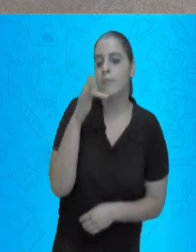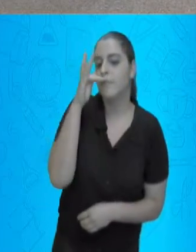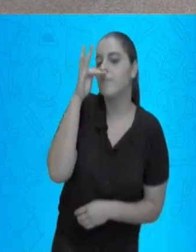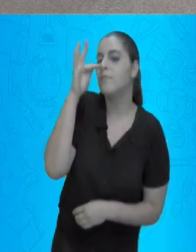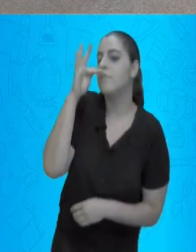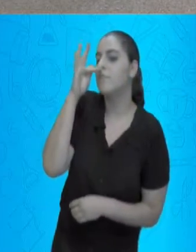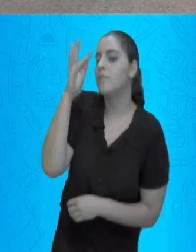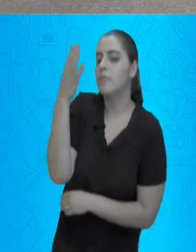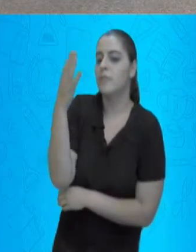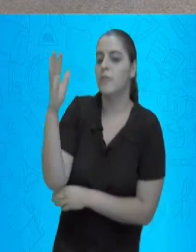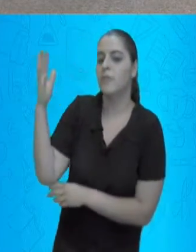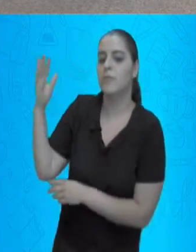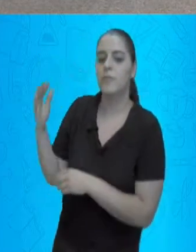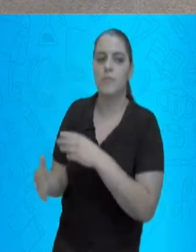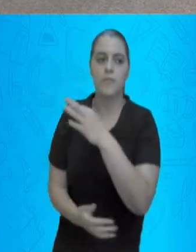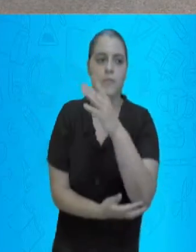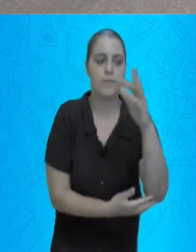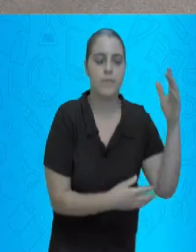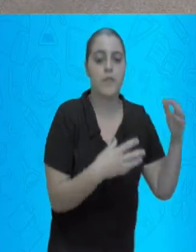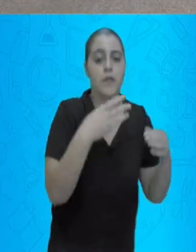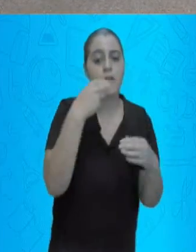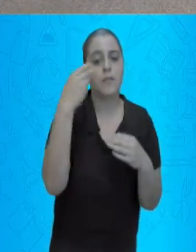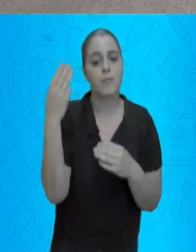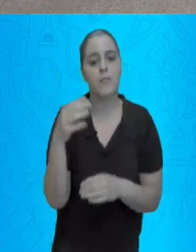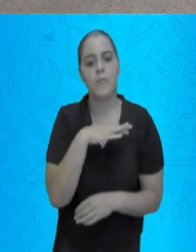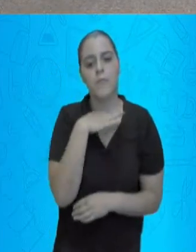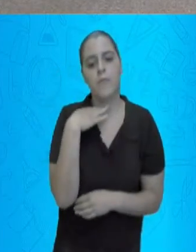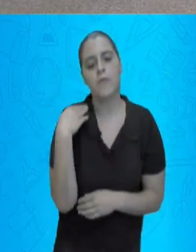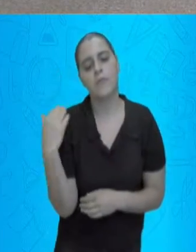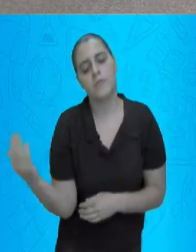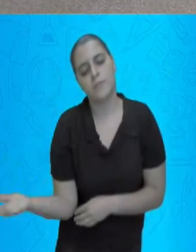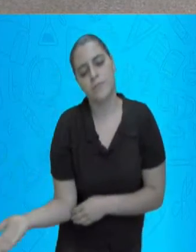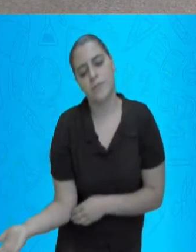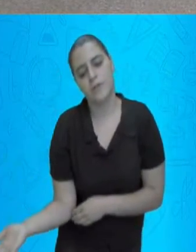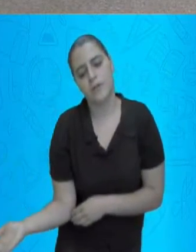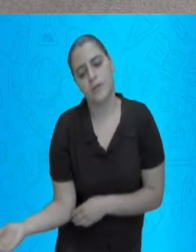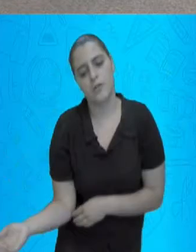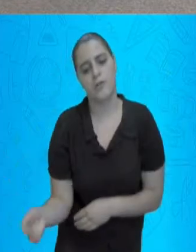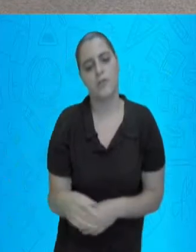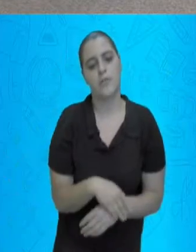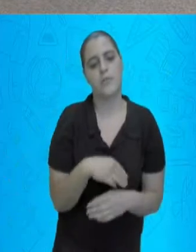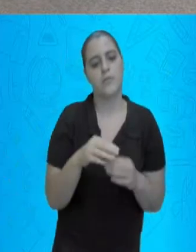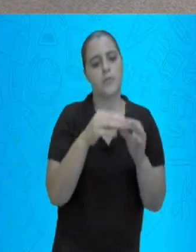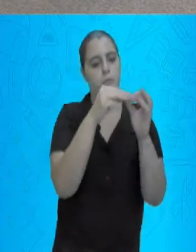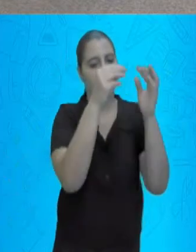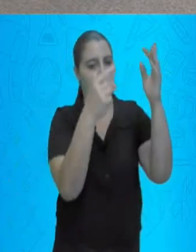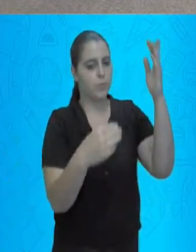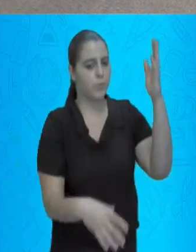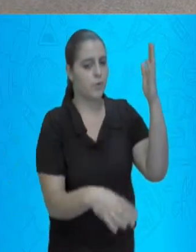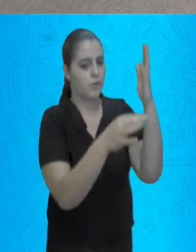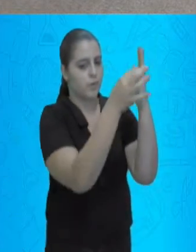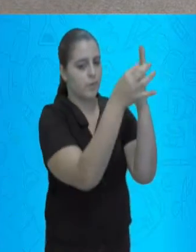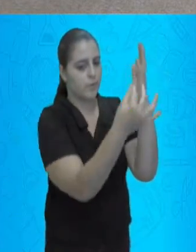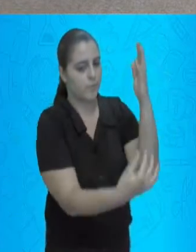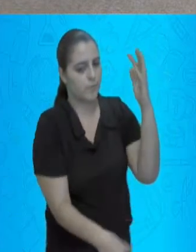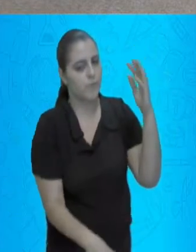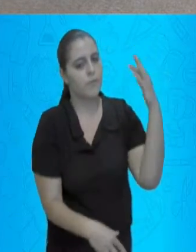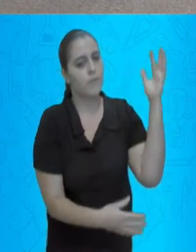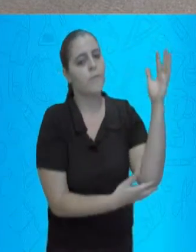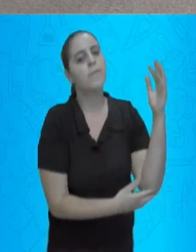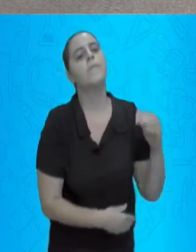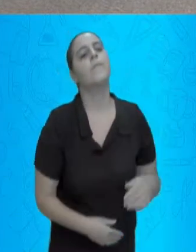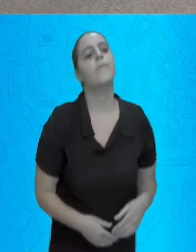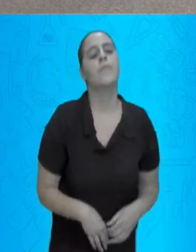uma folha, ela caiu, se soltou de uma vegetação.